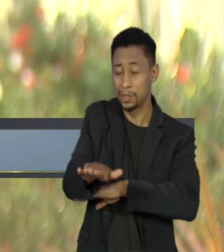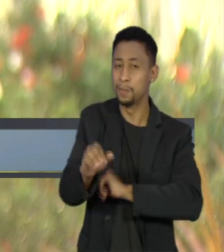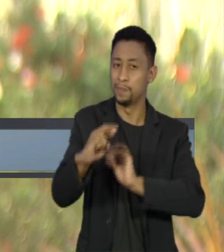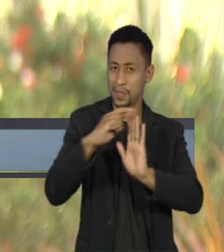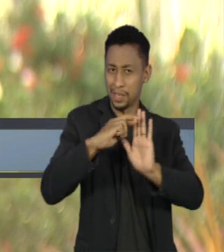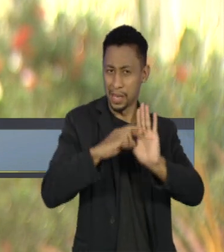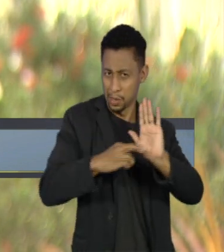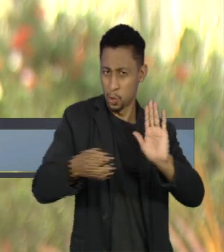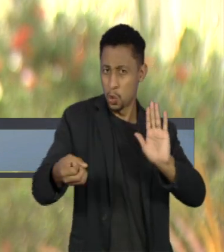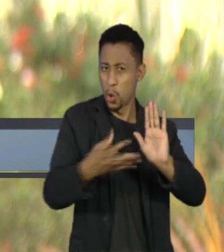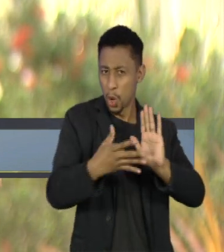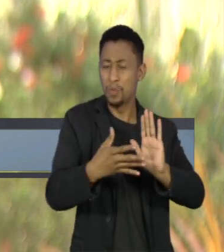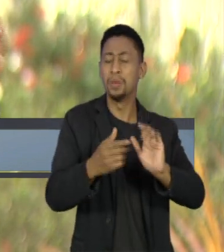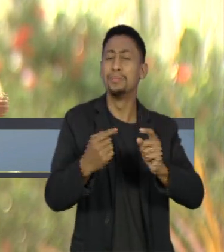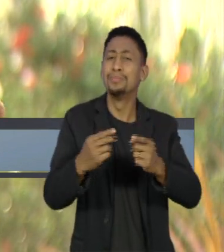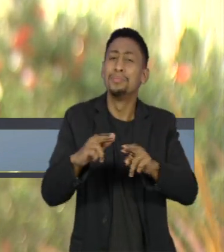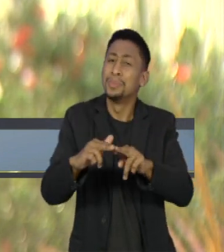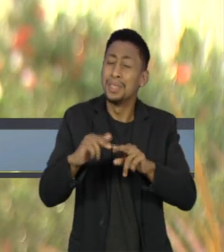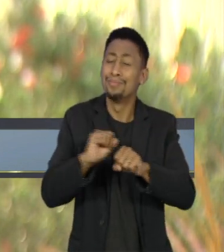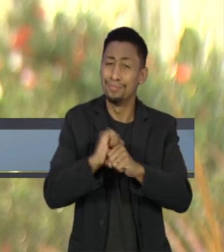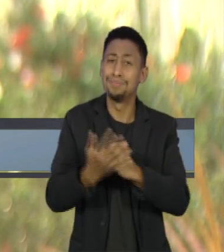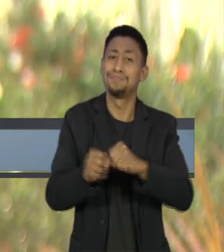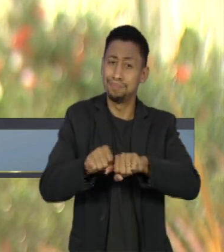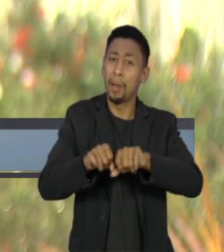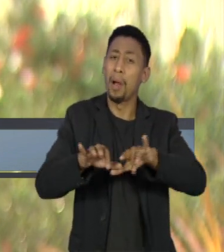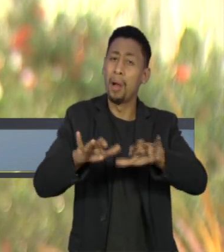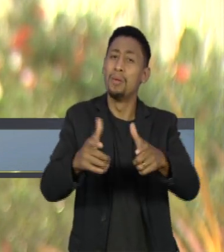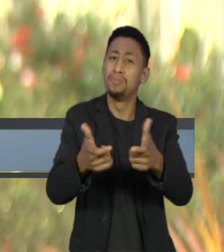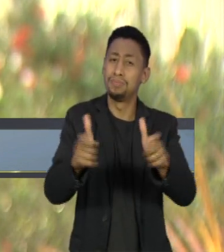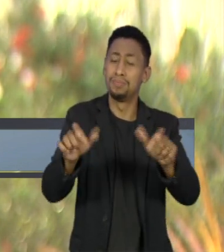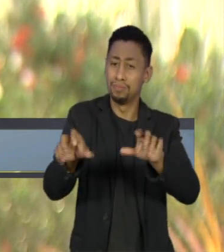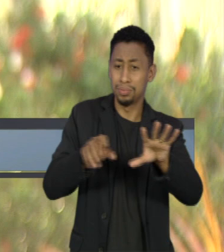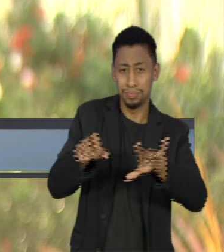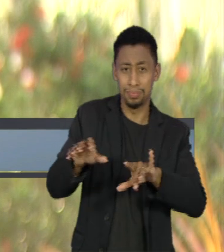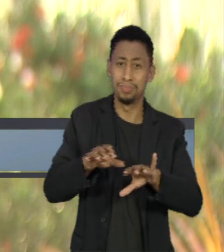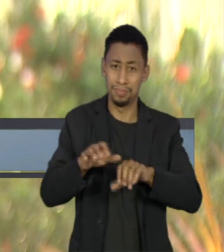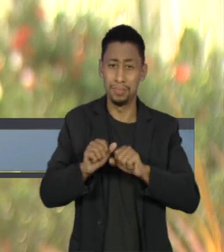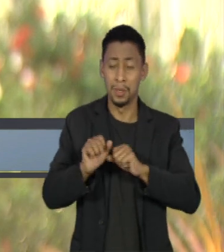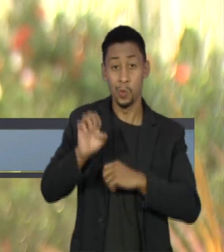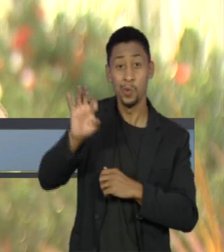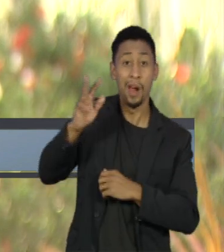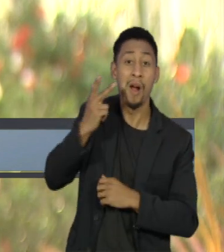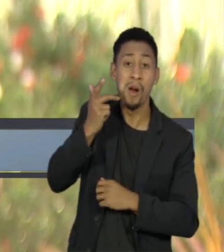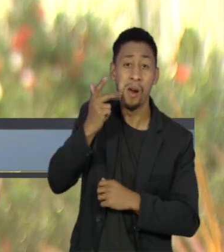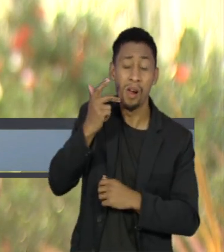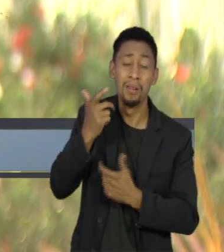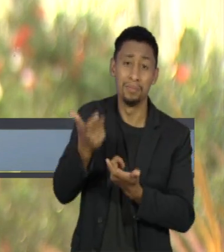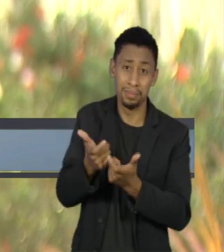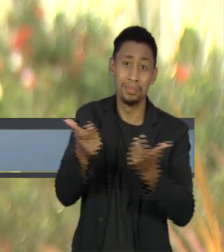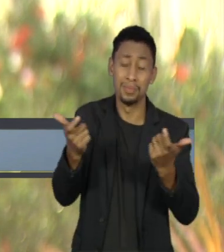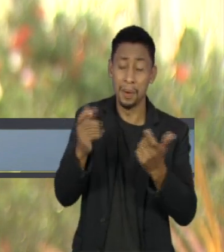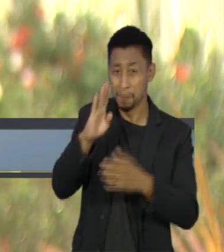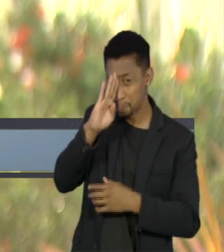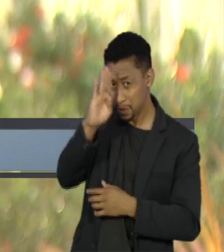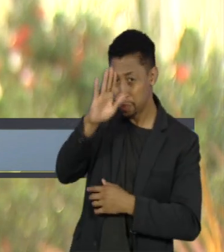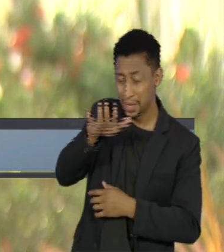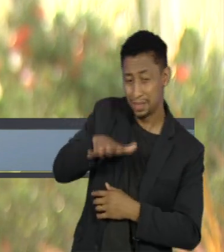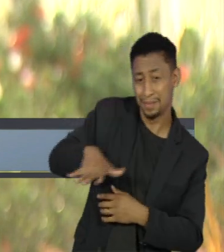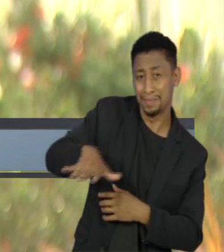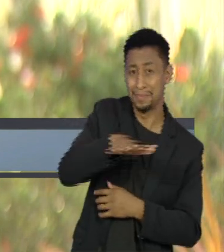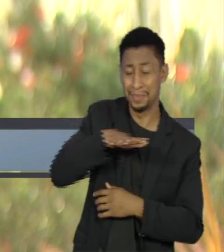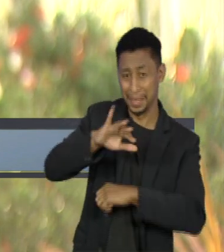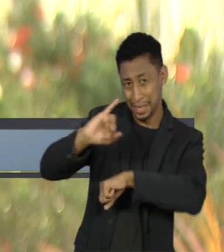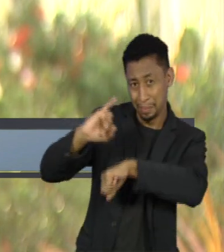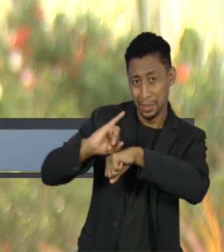novas regras se dão por conta do aumento expressivo de casos confirmados de Covid-19 em todo o estado, especialmente em Fortaleza, e também